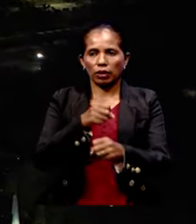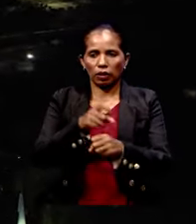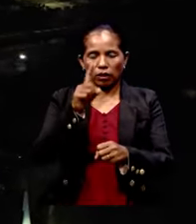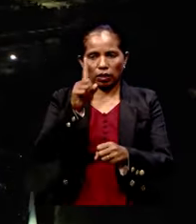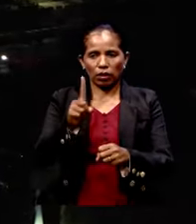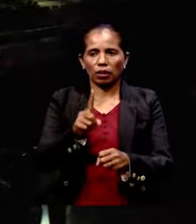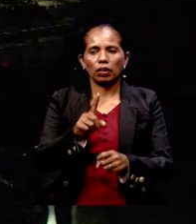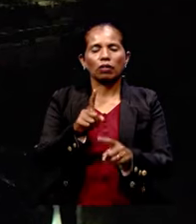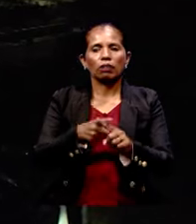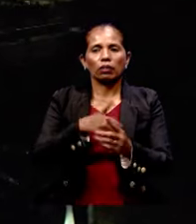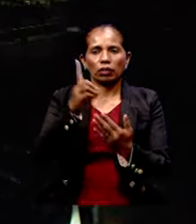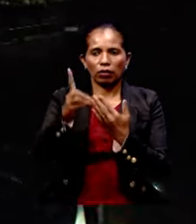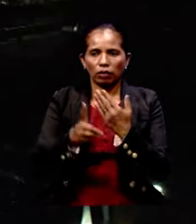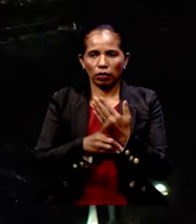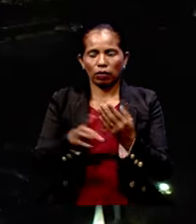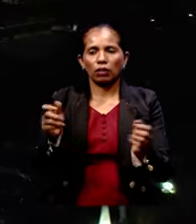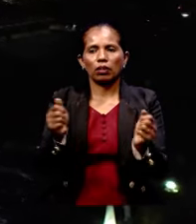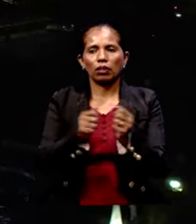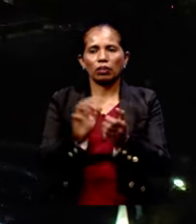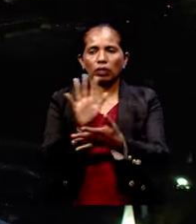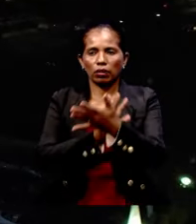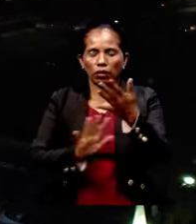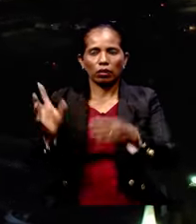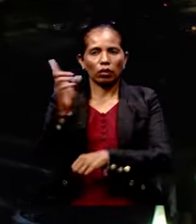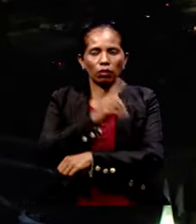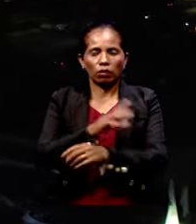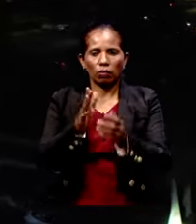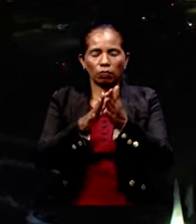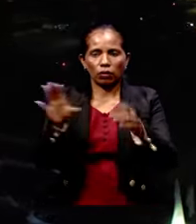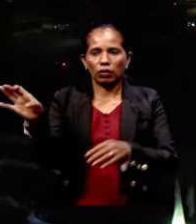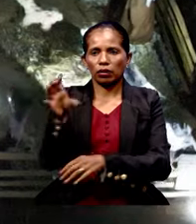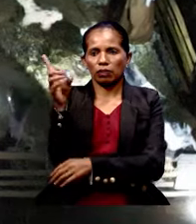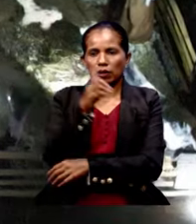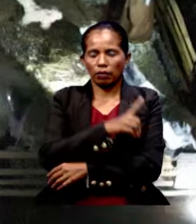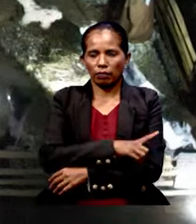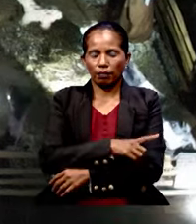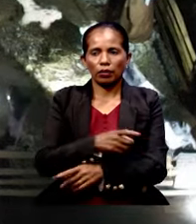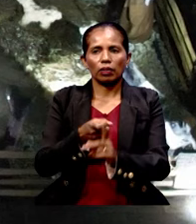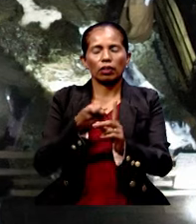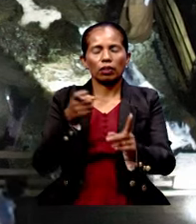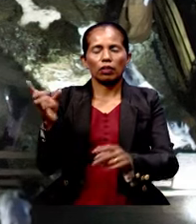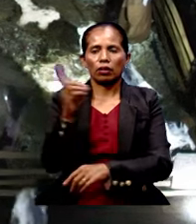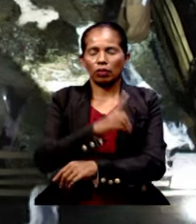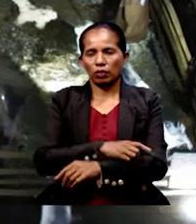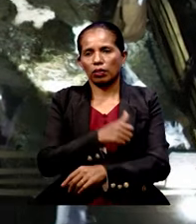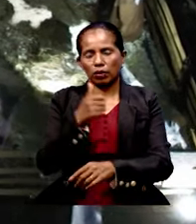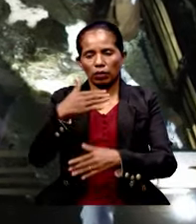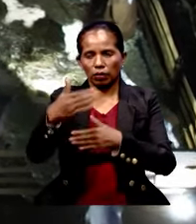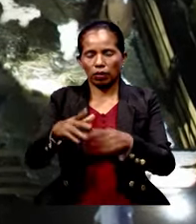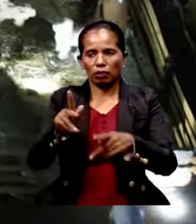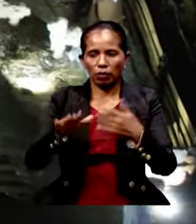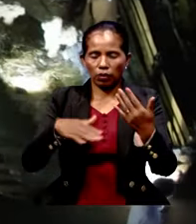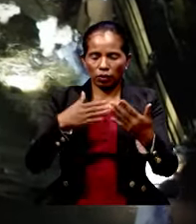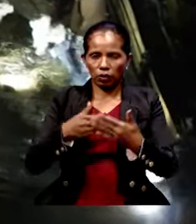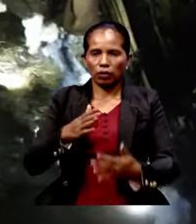nilaran. Fulan dezembro identiku ho celebrasaun lorong bot natal. Alen dene liu tia lorong balu tuir mai, ema hotu